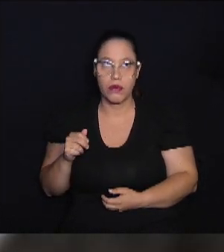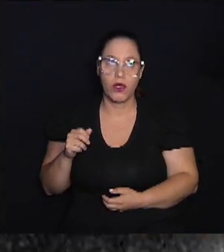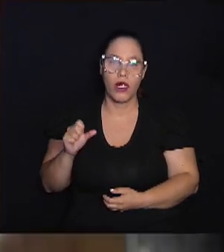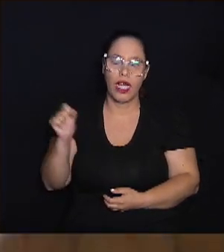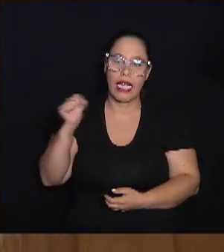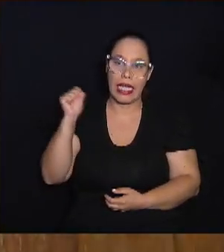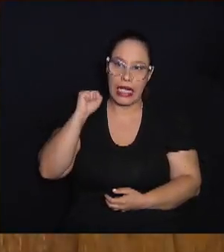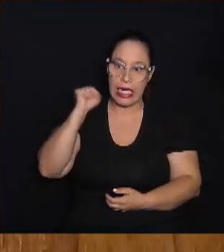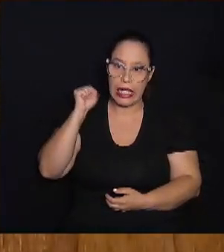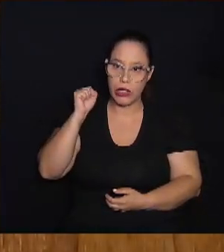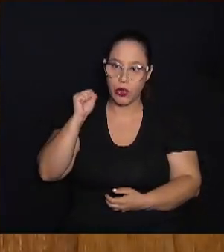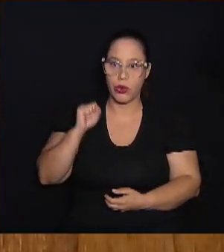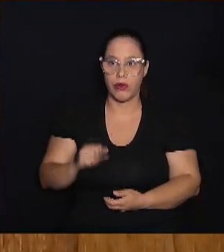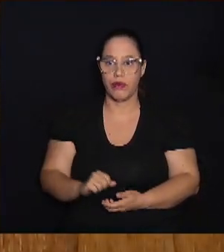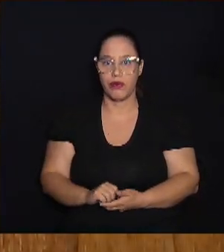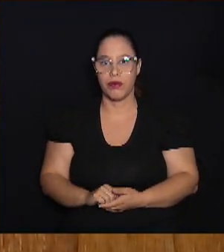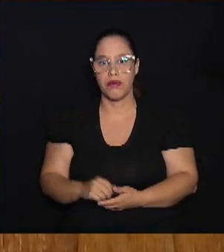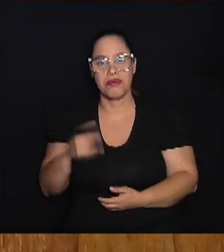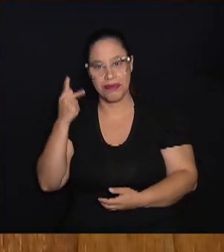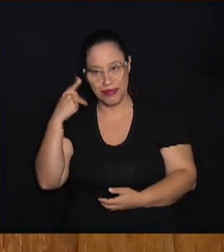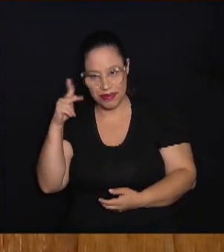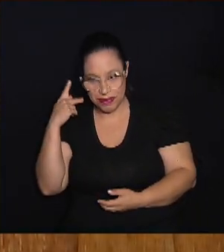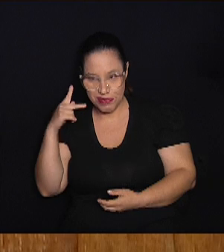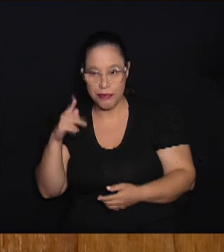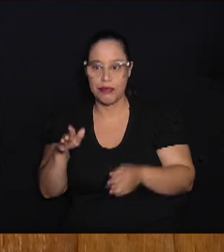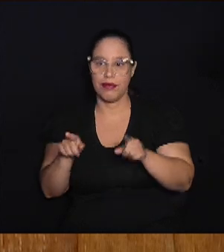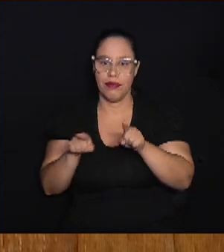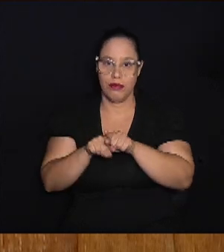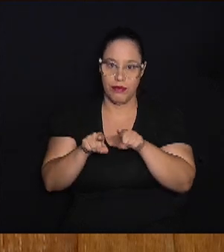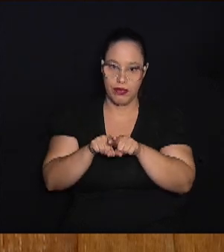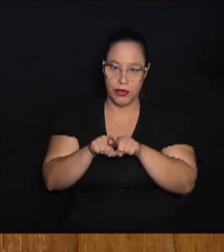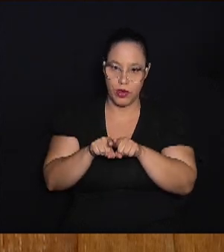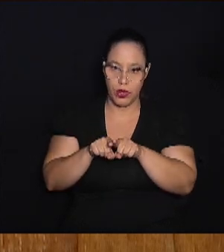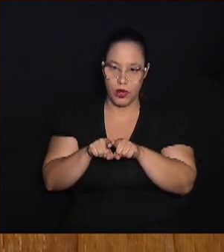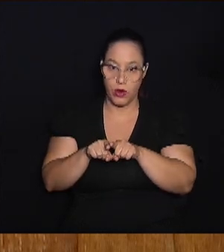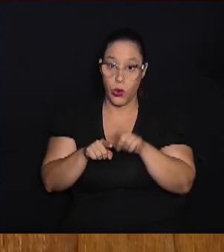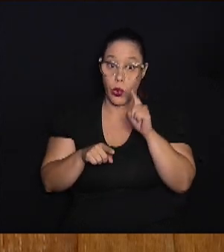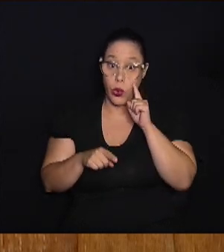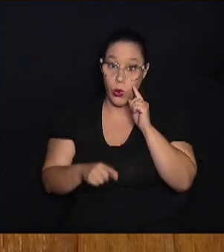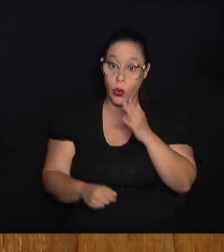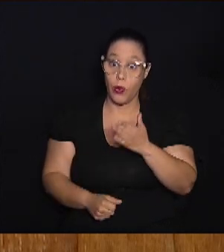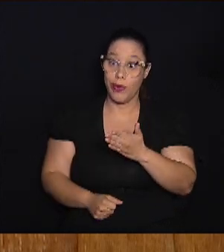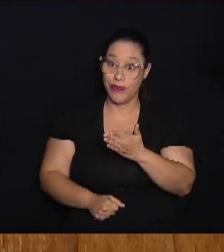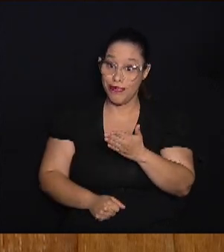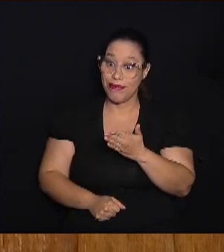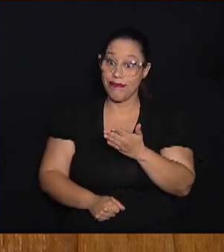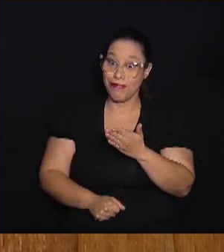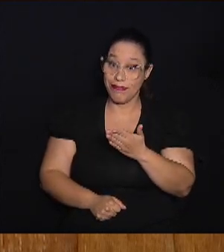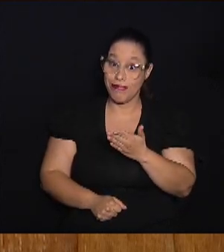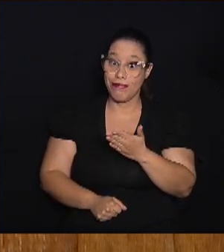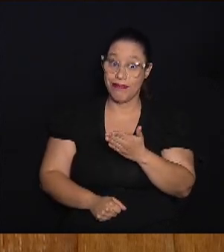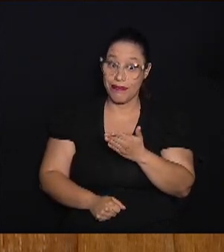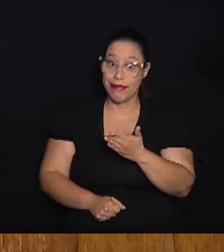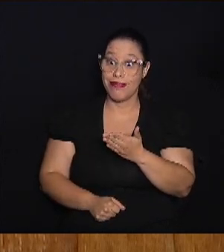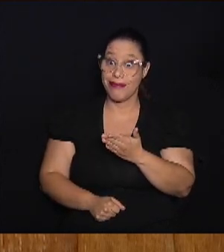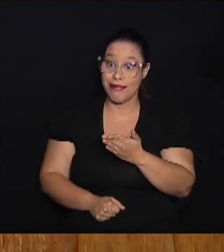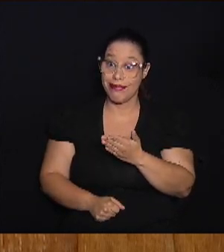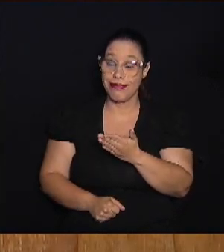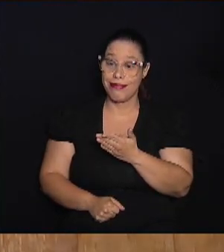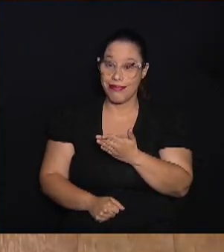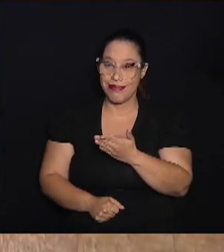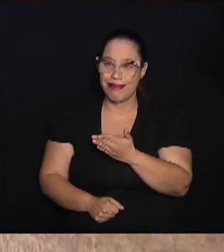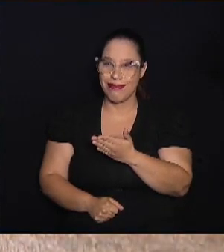República. Além da carreira política, ele ainda atuou como tipógrafo, professor primário e escrevente